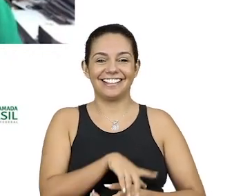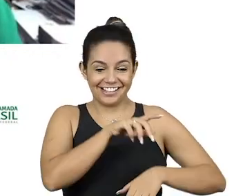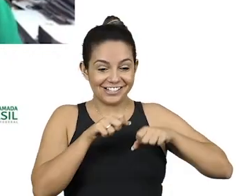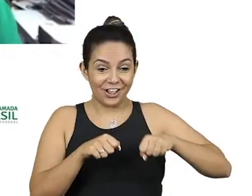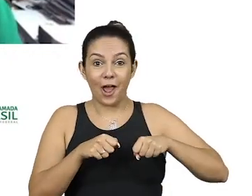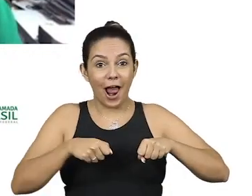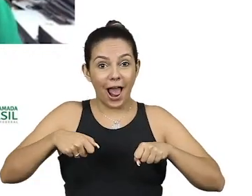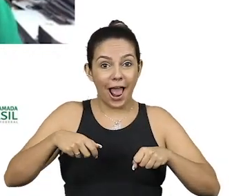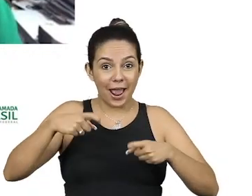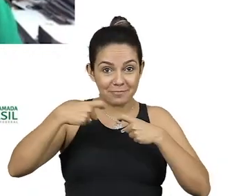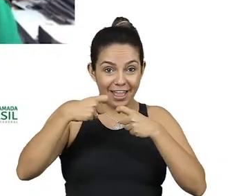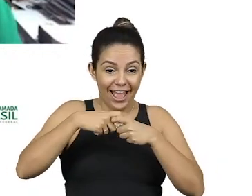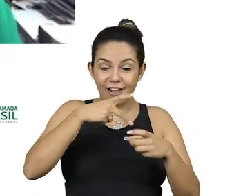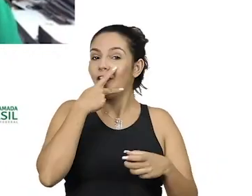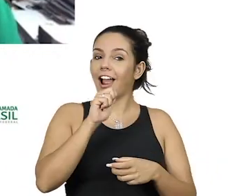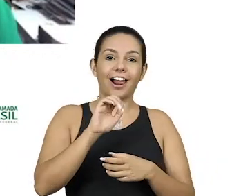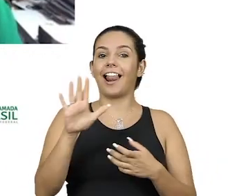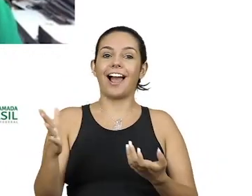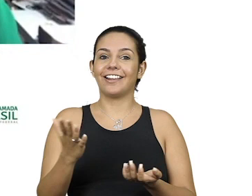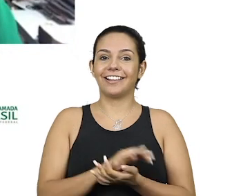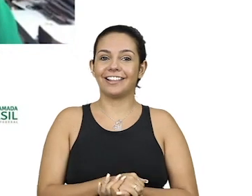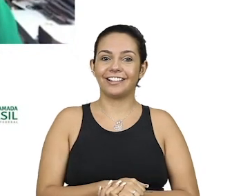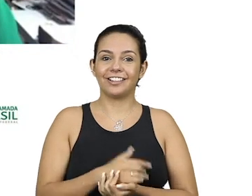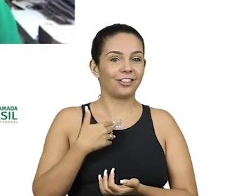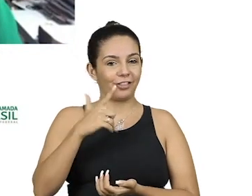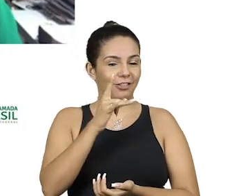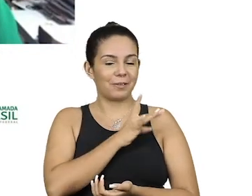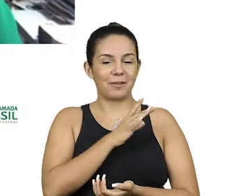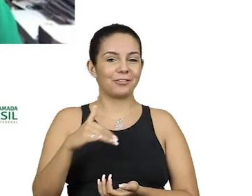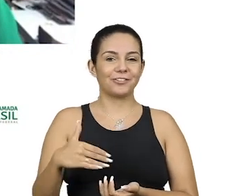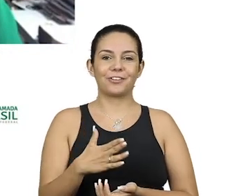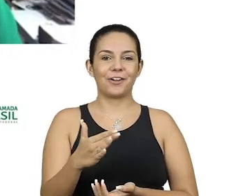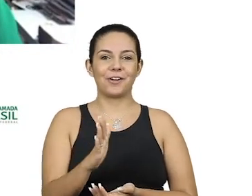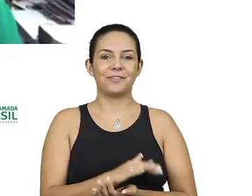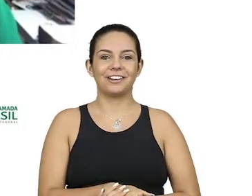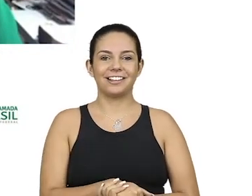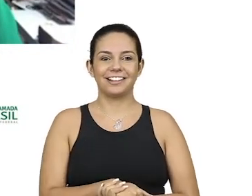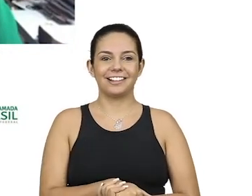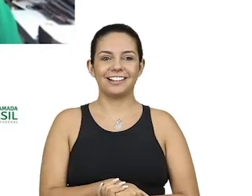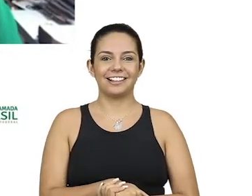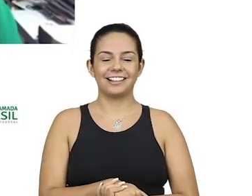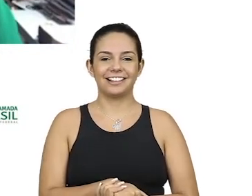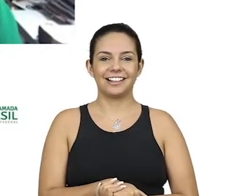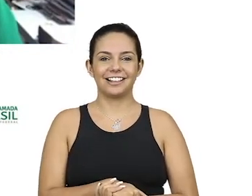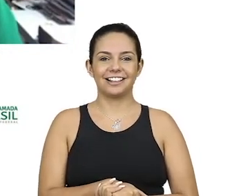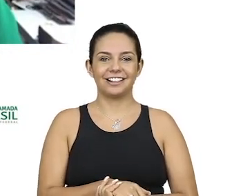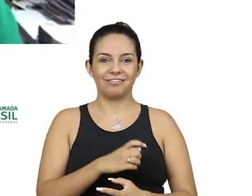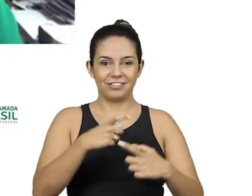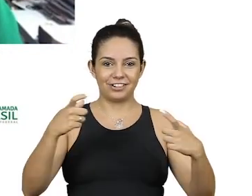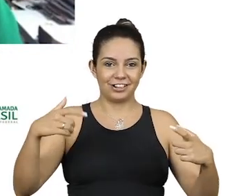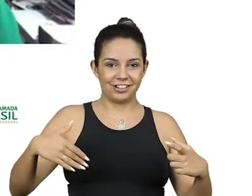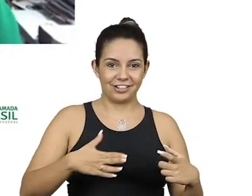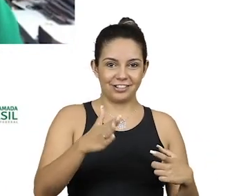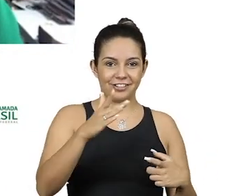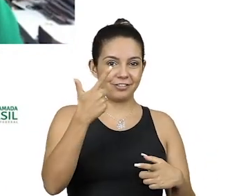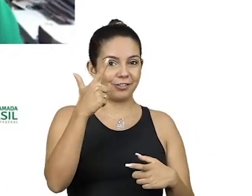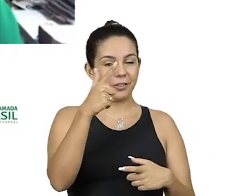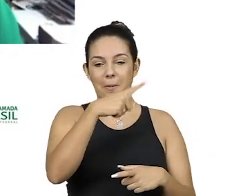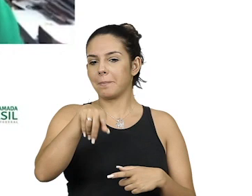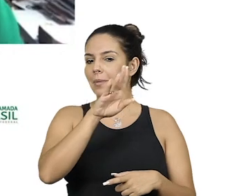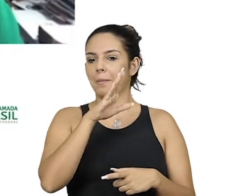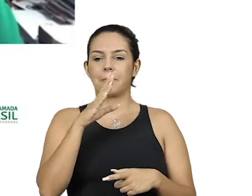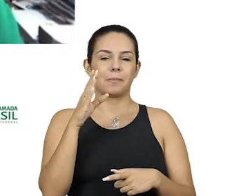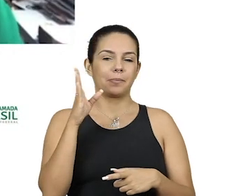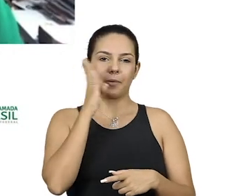E você segurou? Claro, eu não tenho medo de cobra. A maioria das cobras